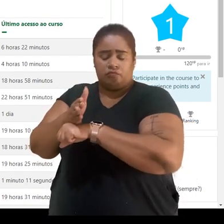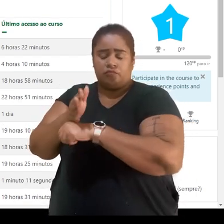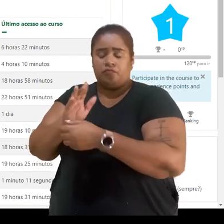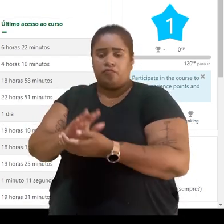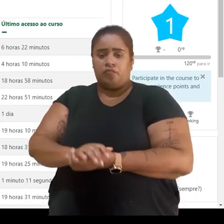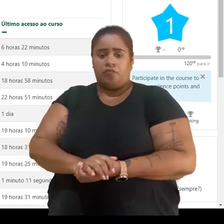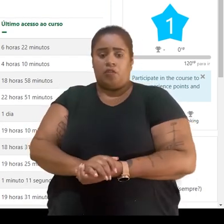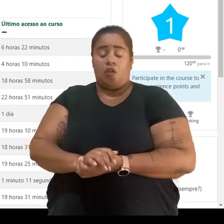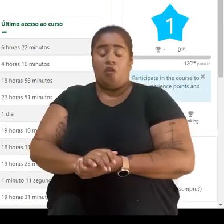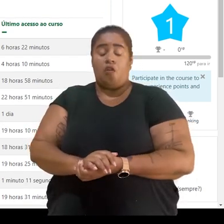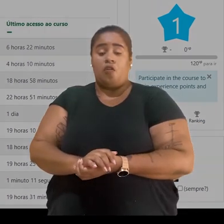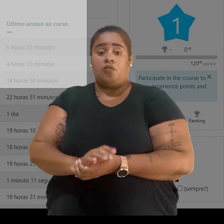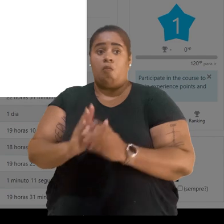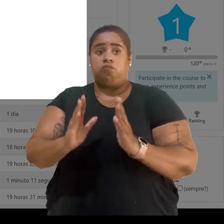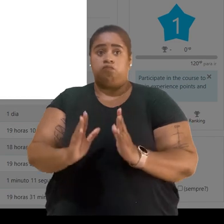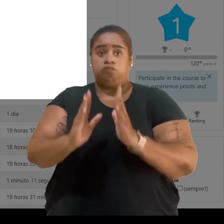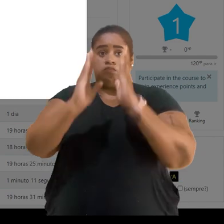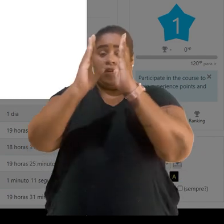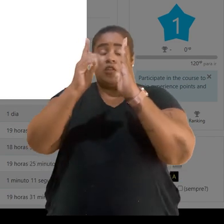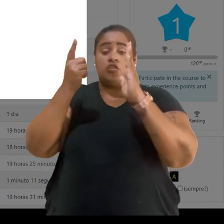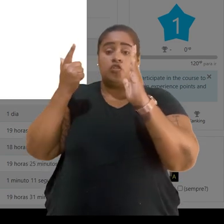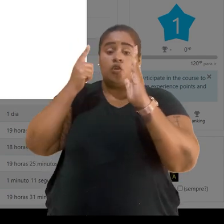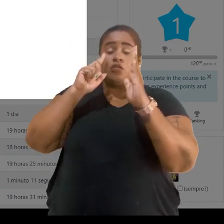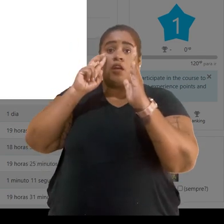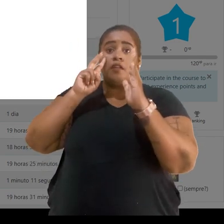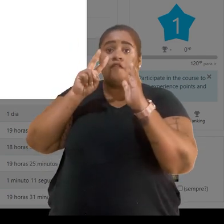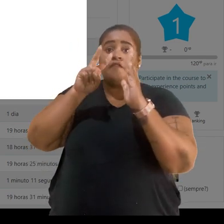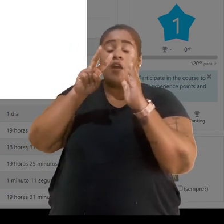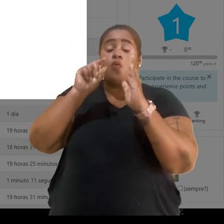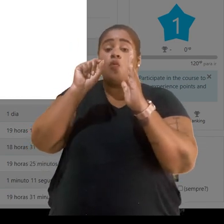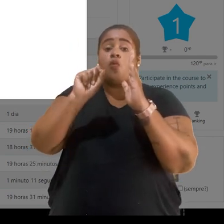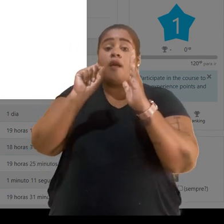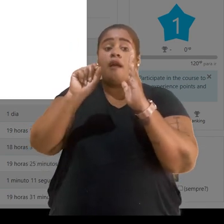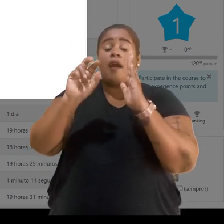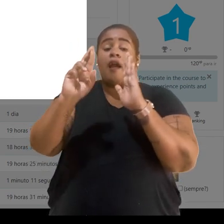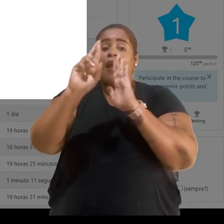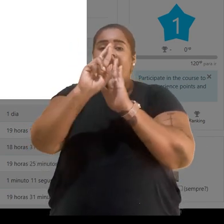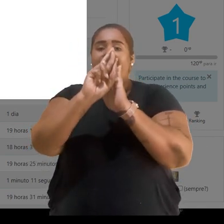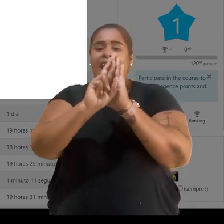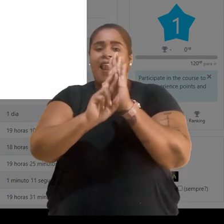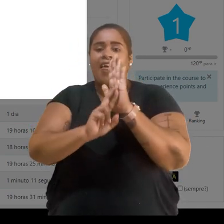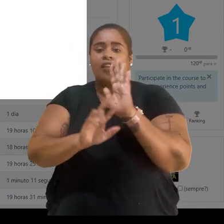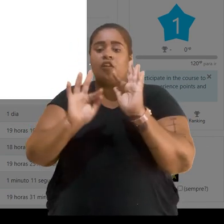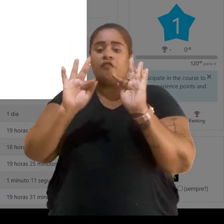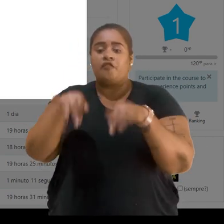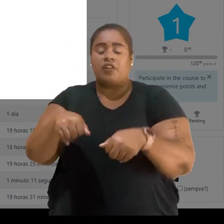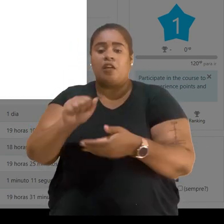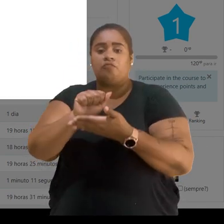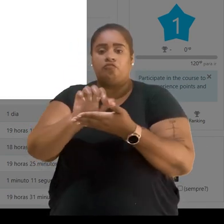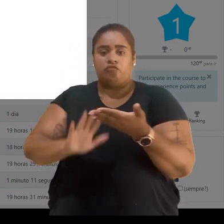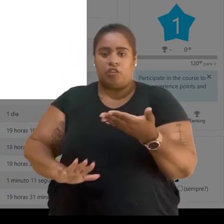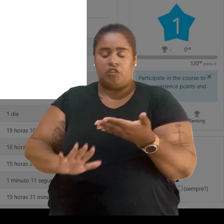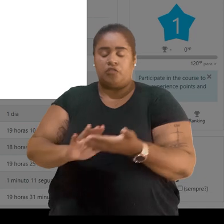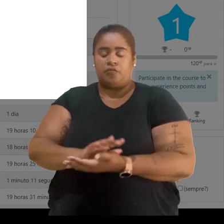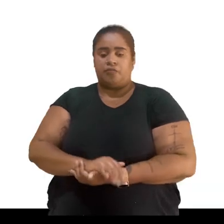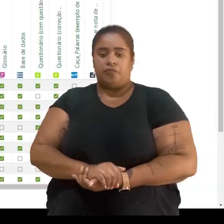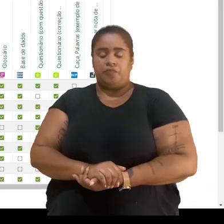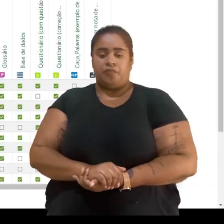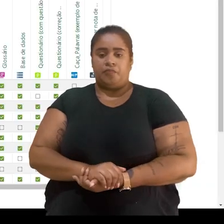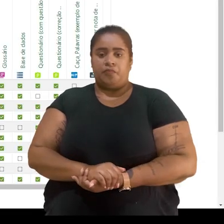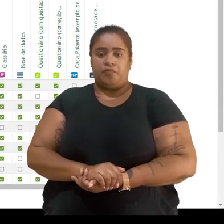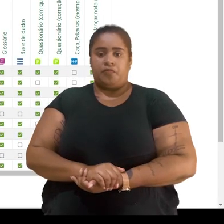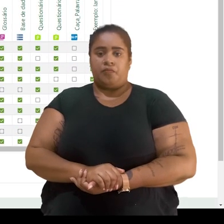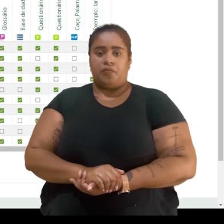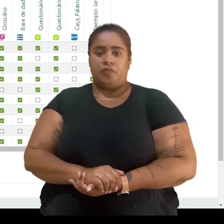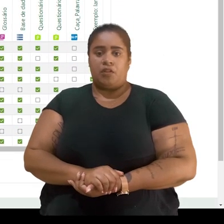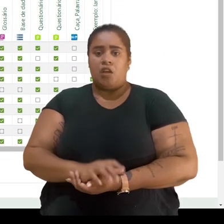mesmo caminho vamos voltar aqui no bloco então e vamos agora verificar o relatório aqui de conclusão de atividade